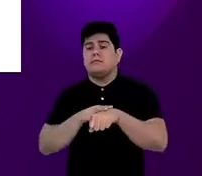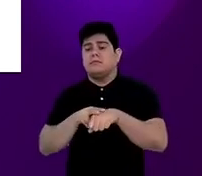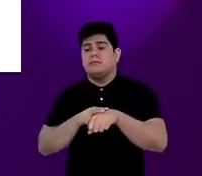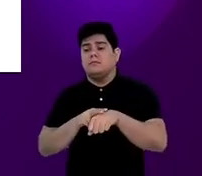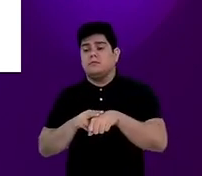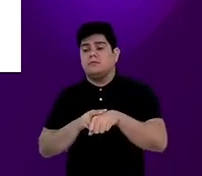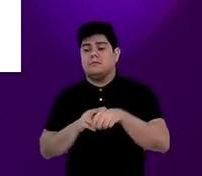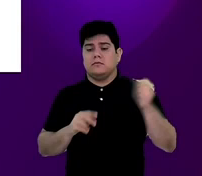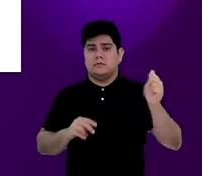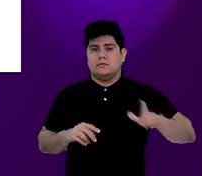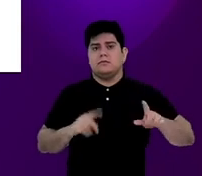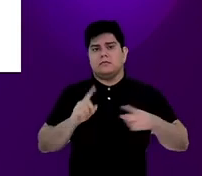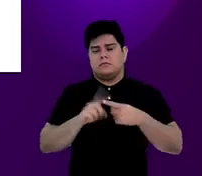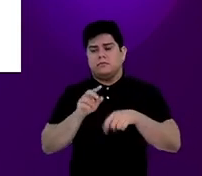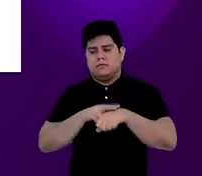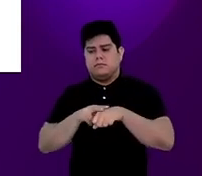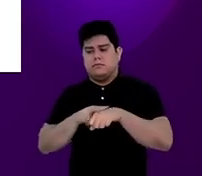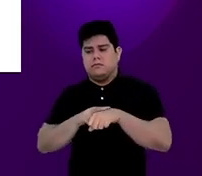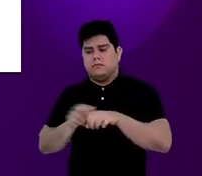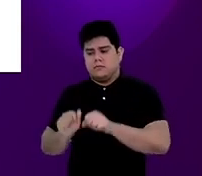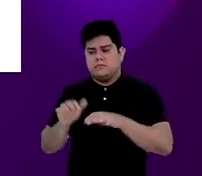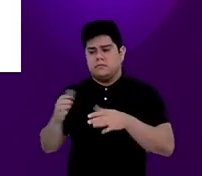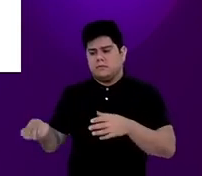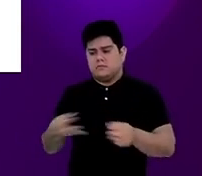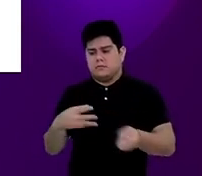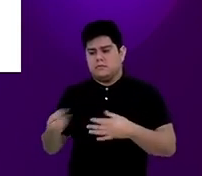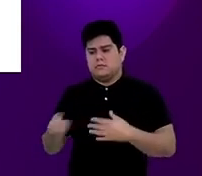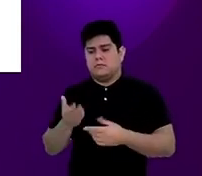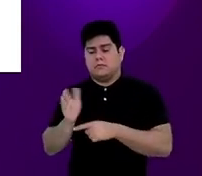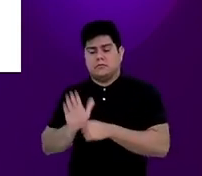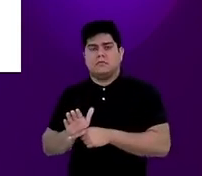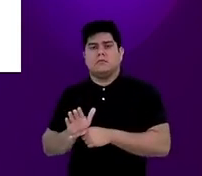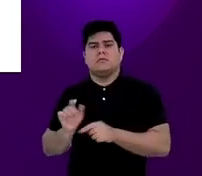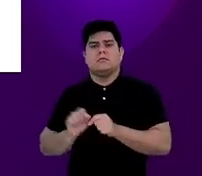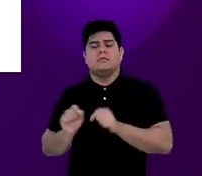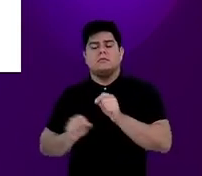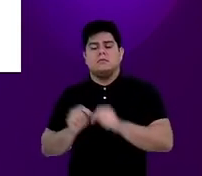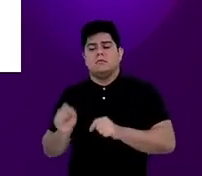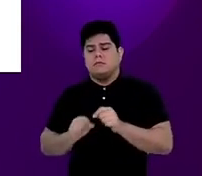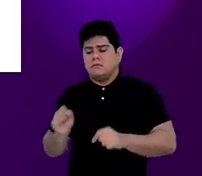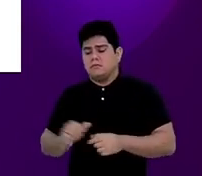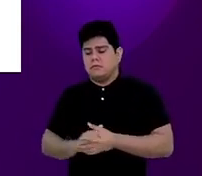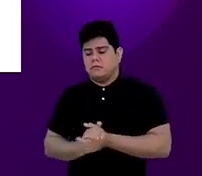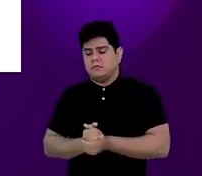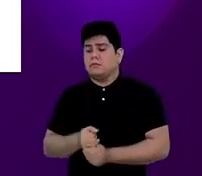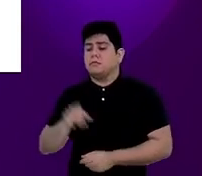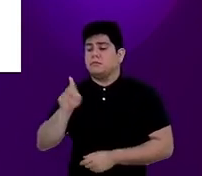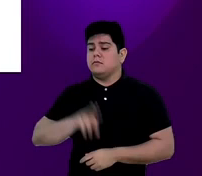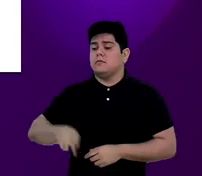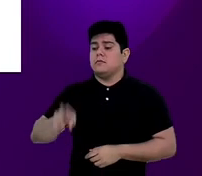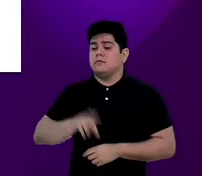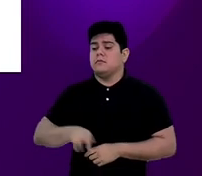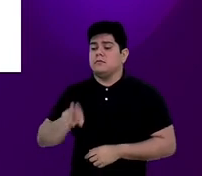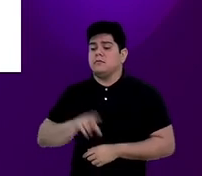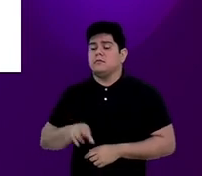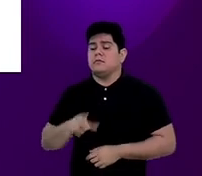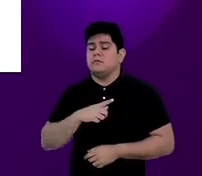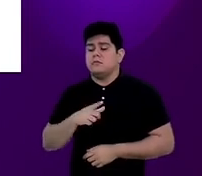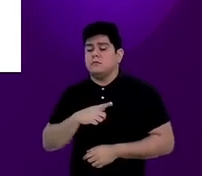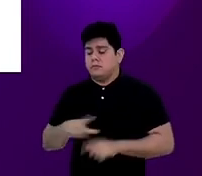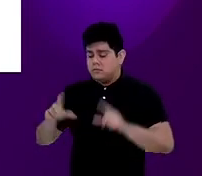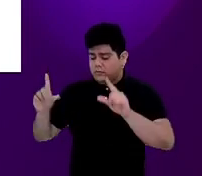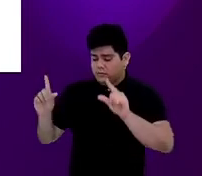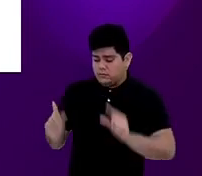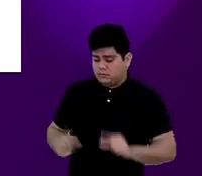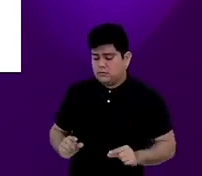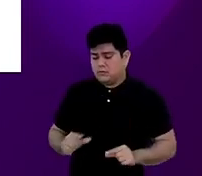mas o verde fluorescente é o que a gente tem mais moderno e o que ele ajuda. Então, o que a gente faz é a utilização, a gente faz a diluição dela,